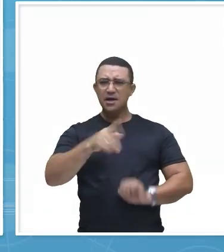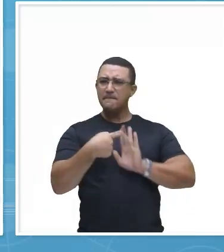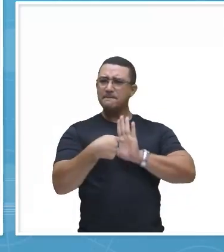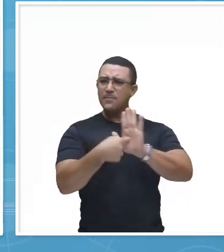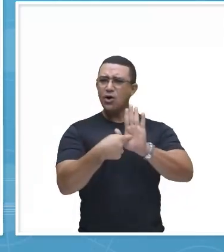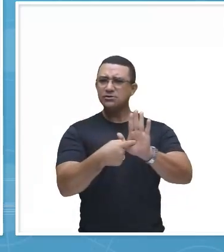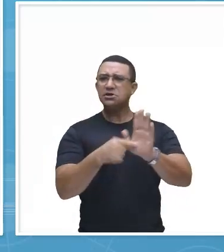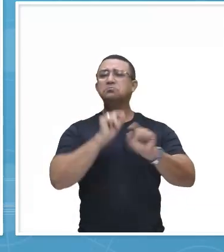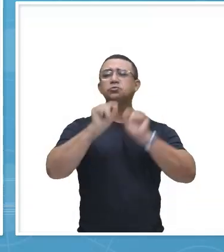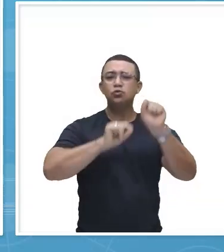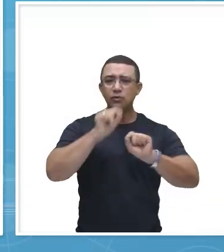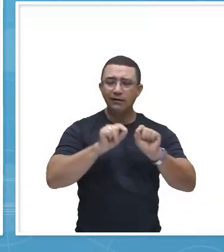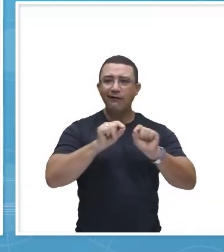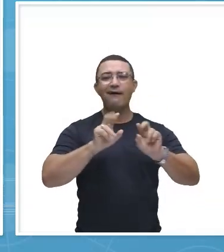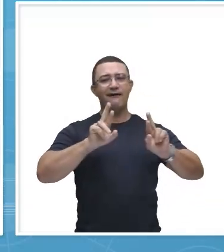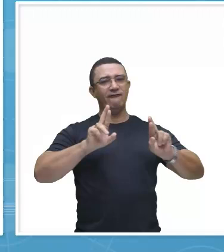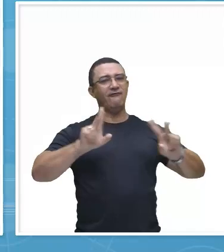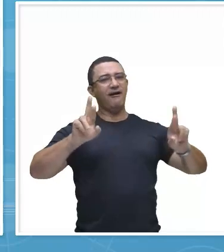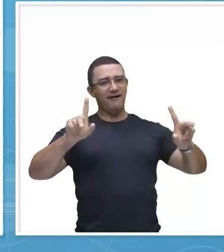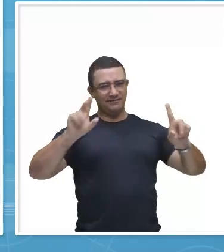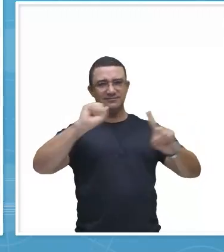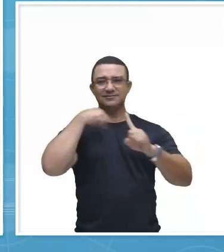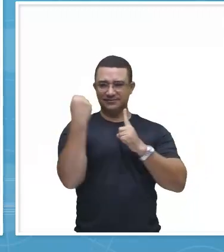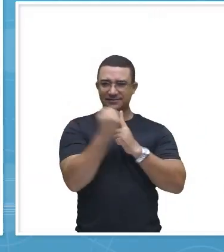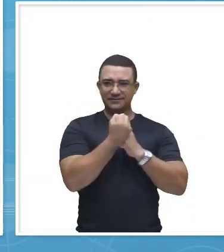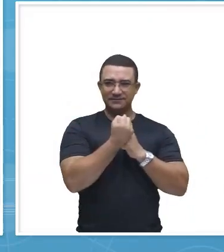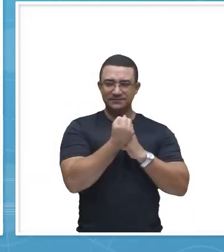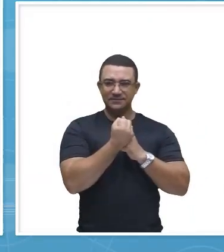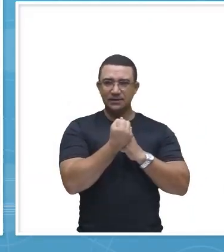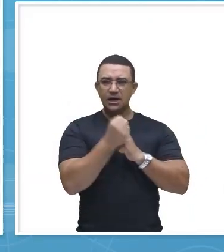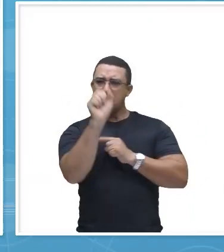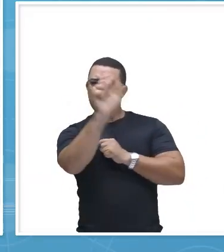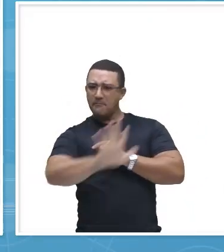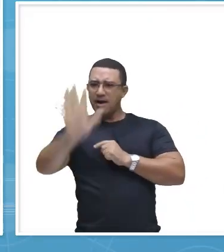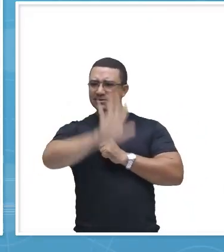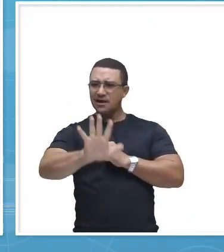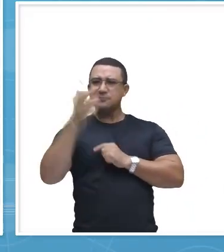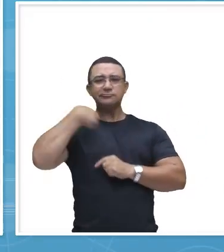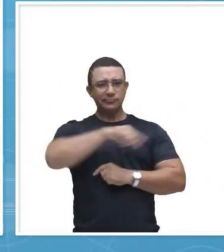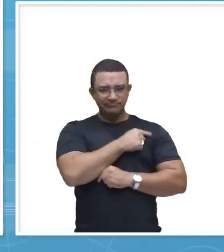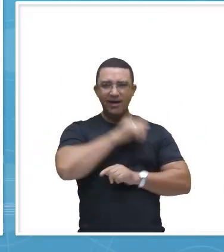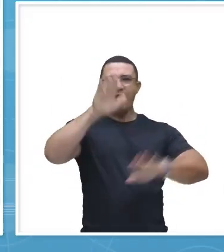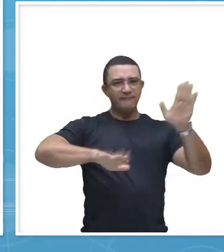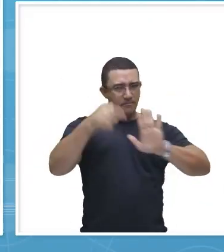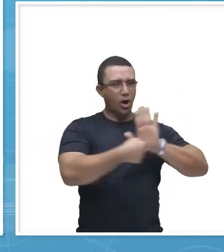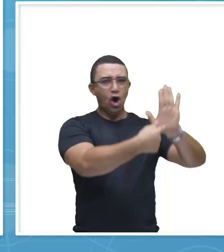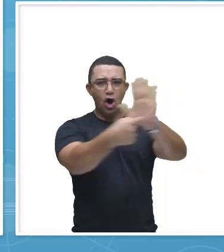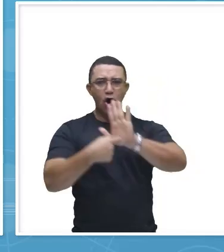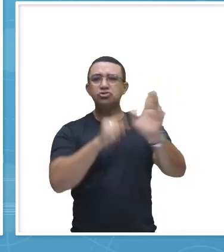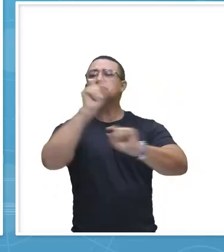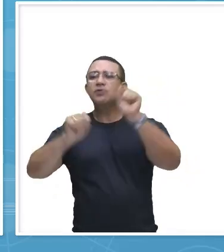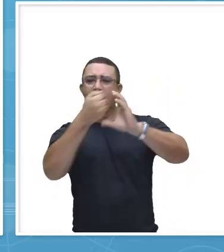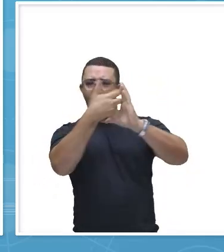nós sobre as diferenças sociais. Uma paisagem, para nós, diz muito